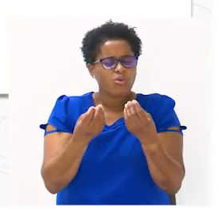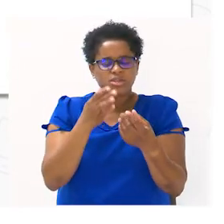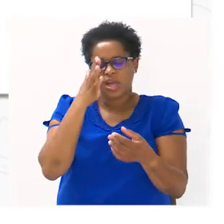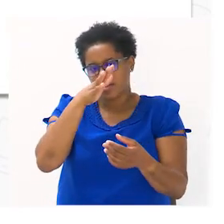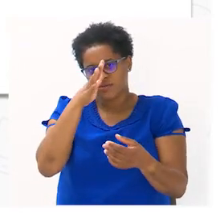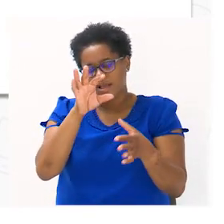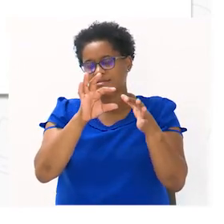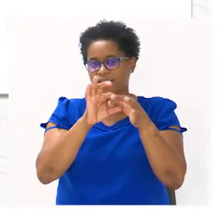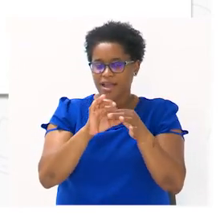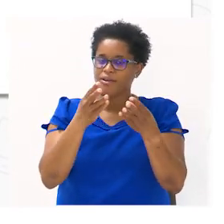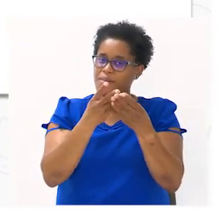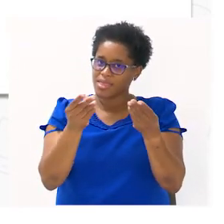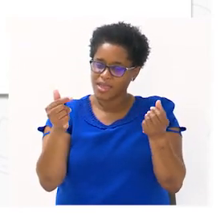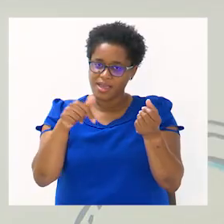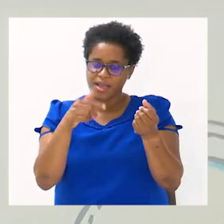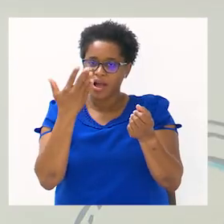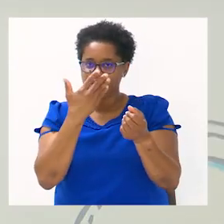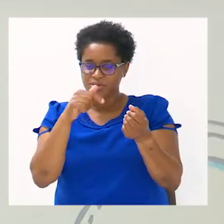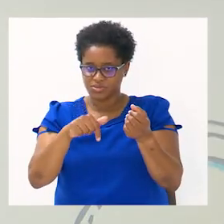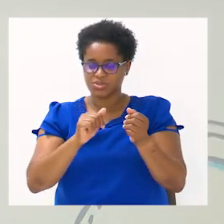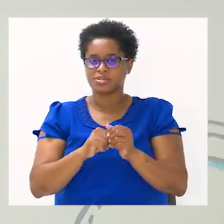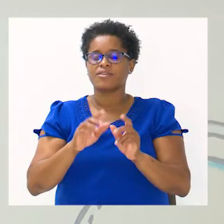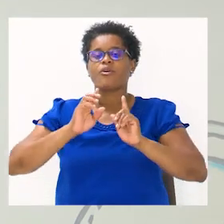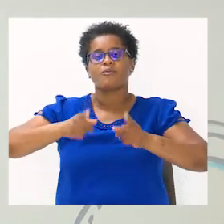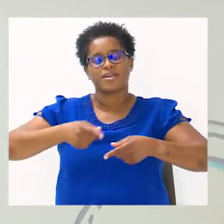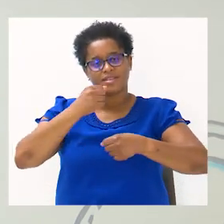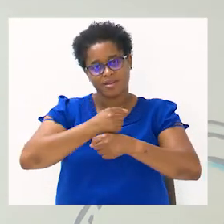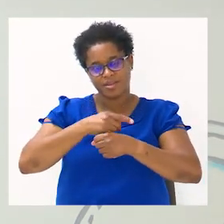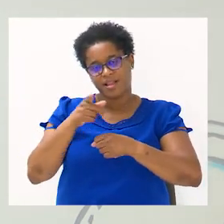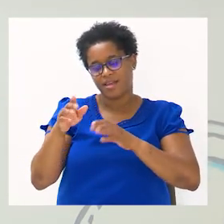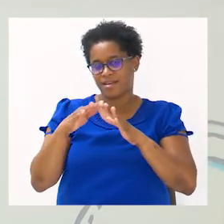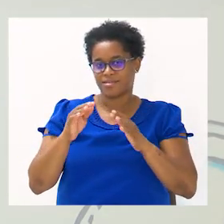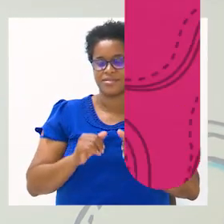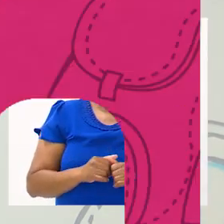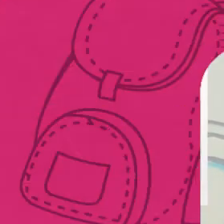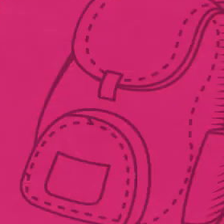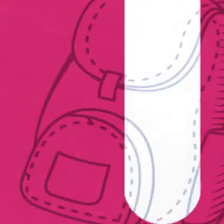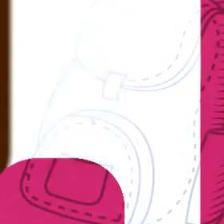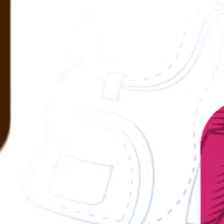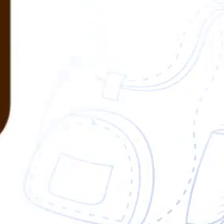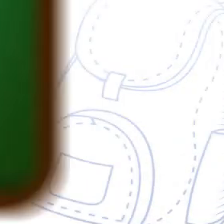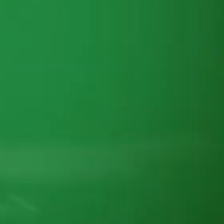atividades relacionadas com a matéria de hoje. Então, mãos à obra ali em casa.